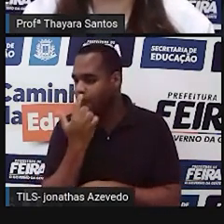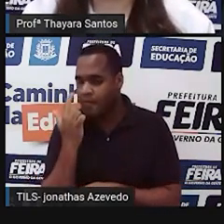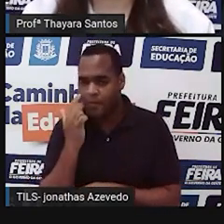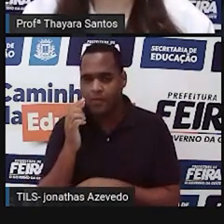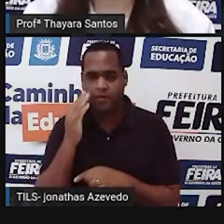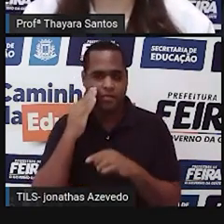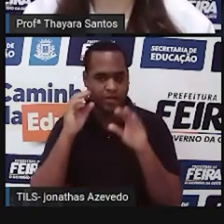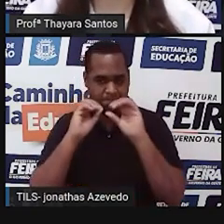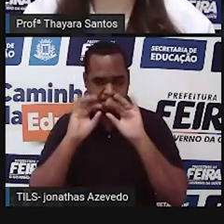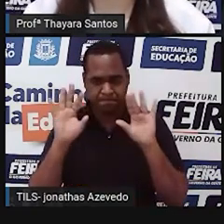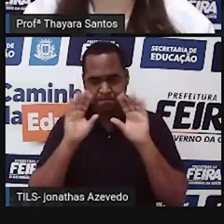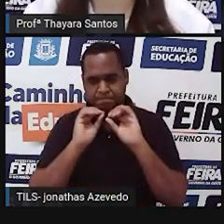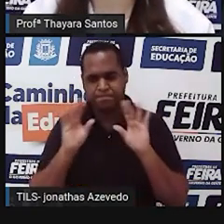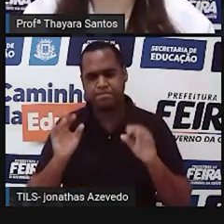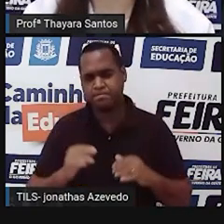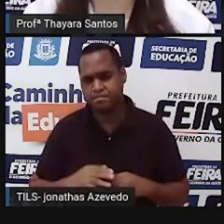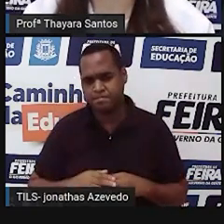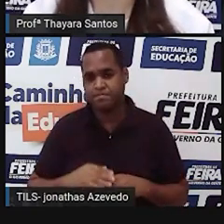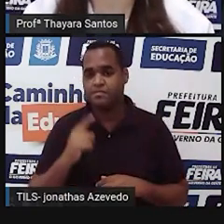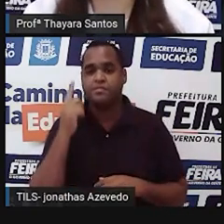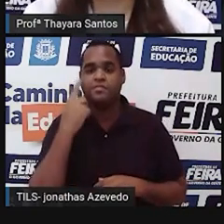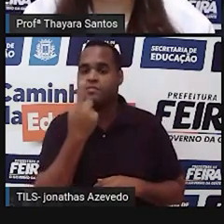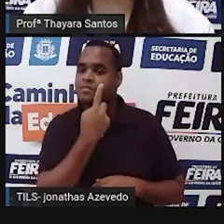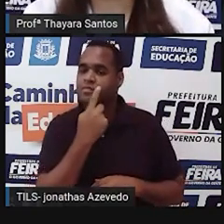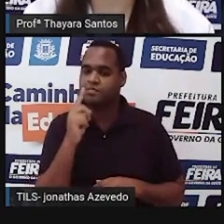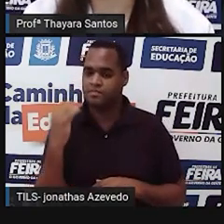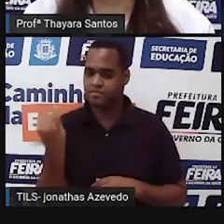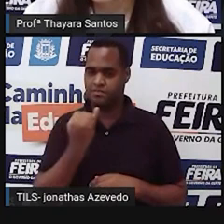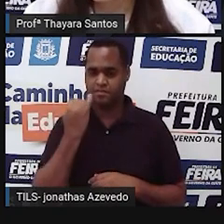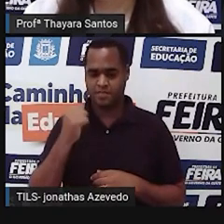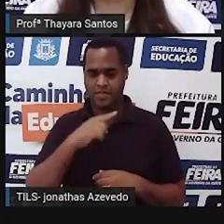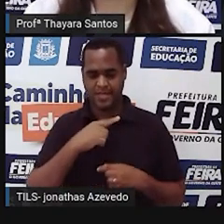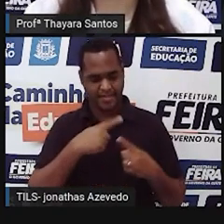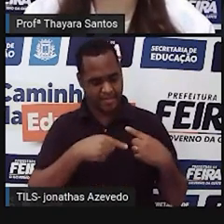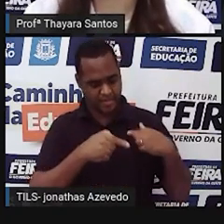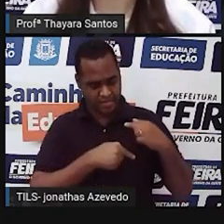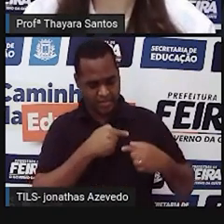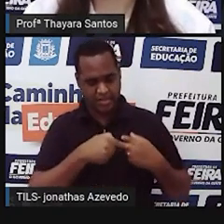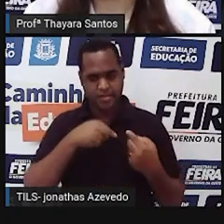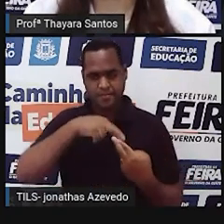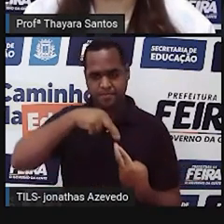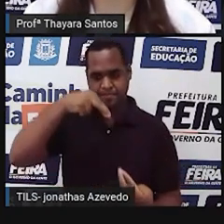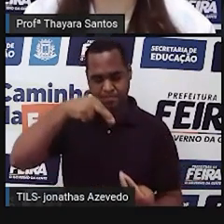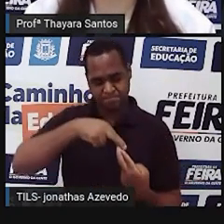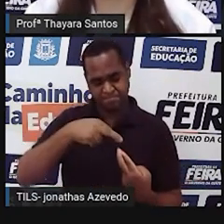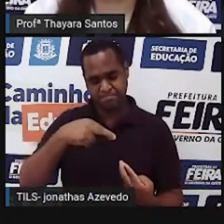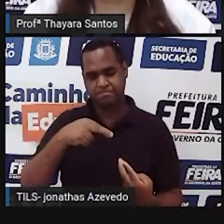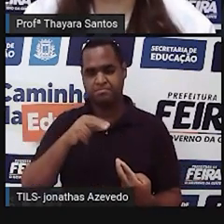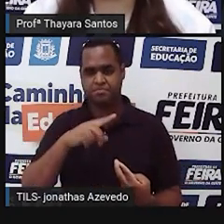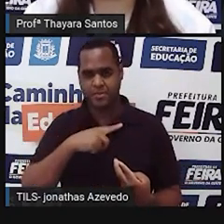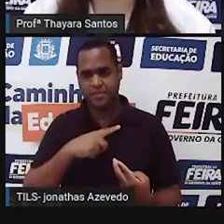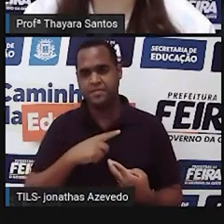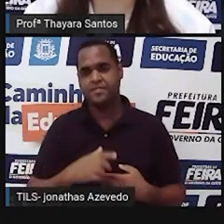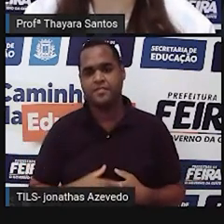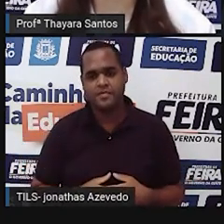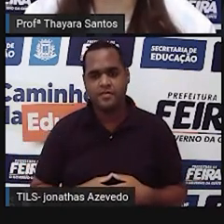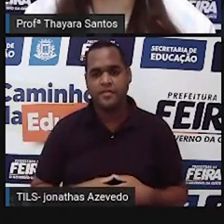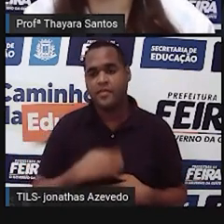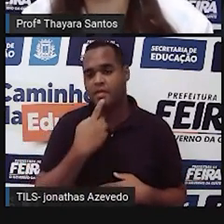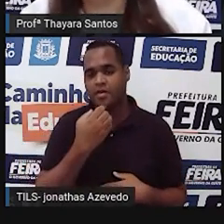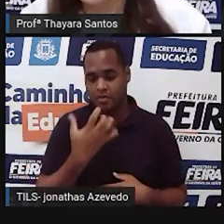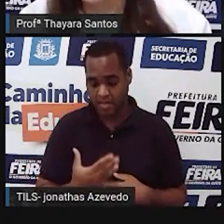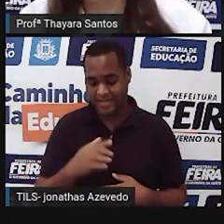exemplo. Essa característica, ela é determinada lá no nosso gene. Lá no nosso gene tem essa característica. Então, a gente tem